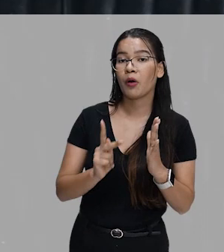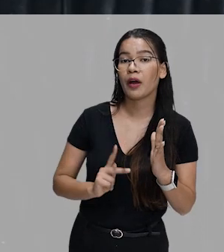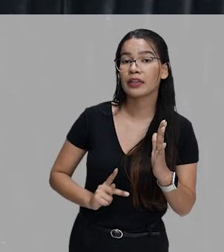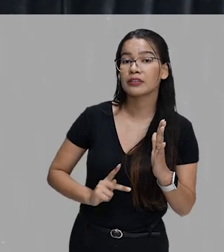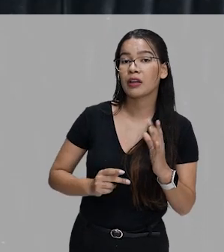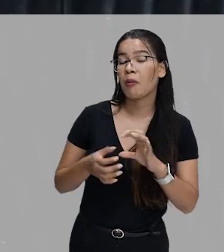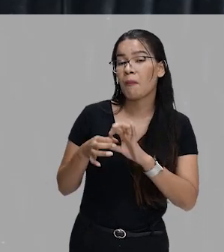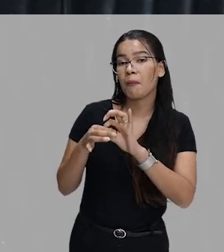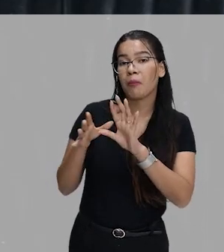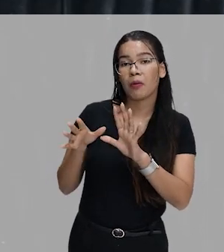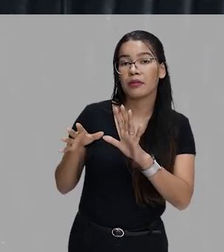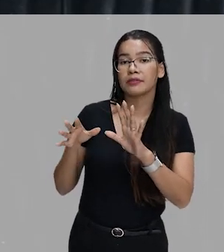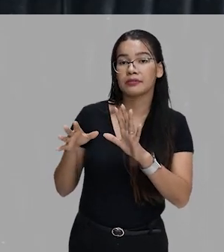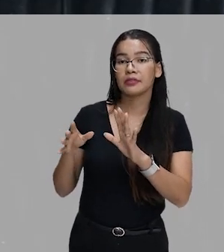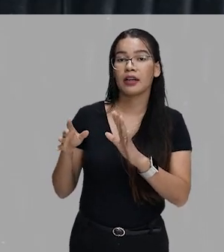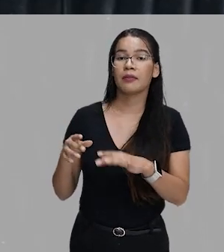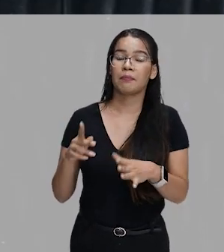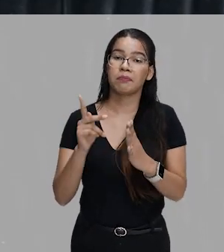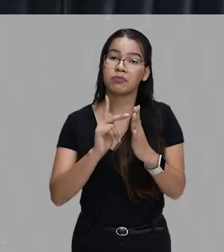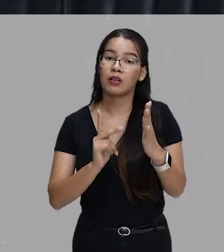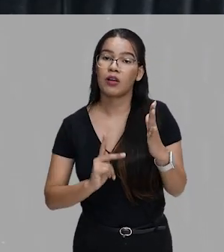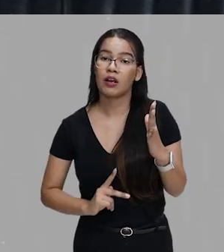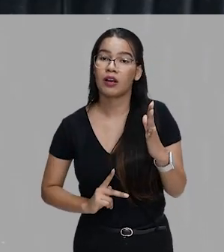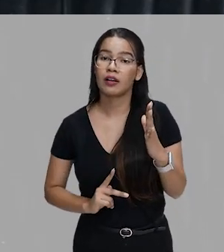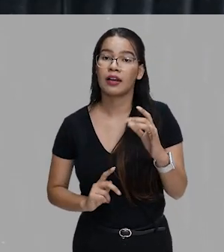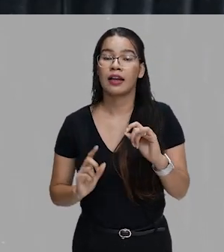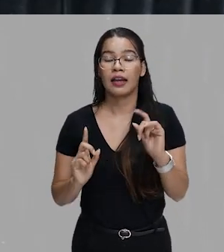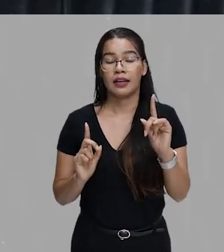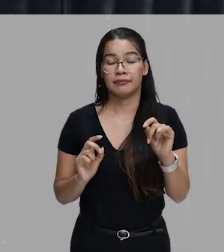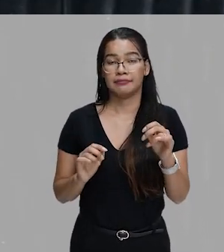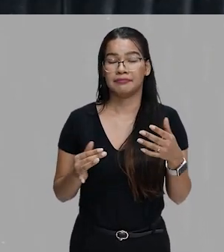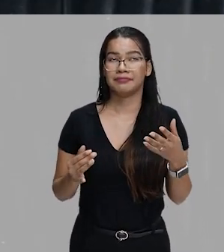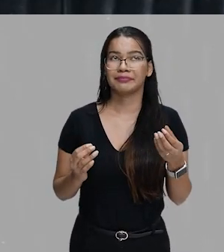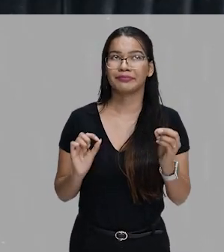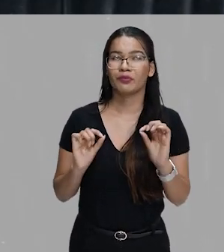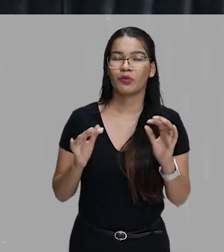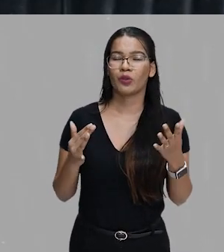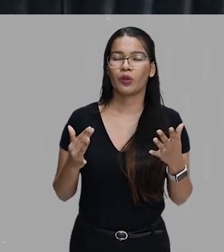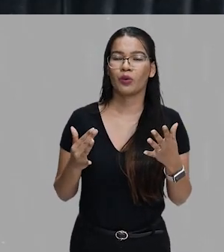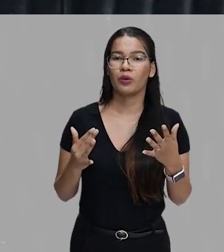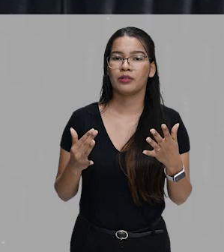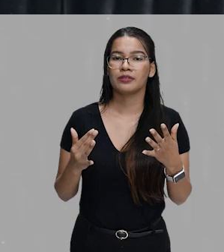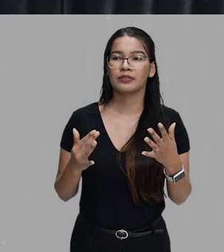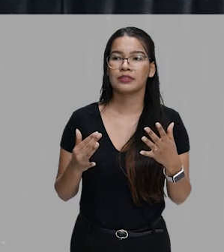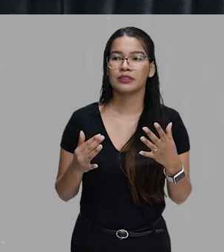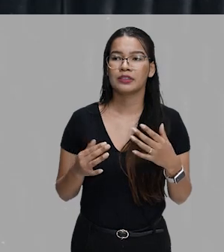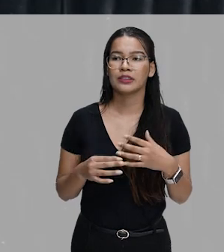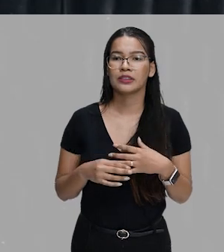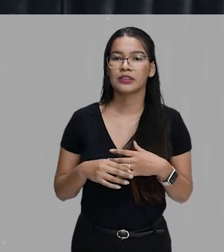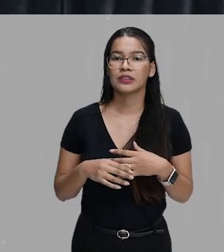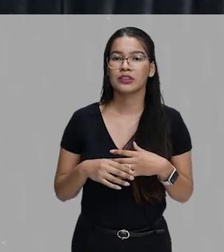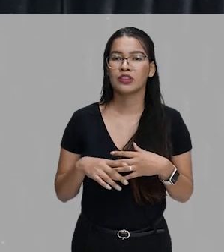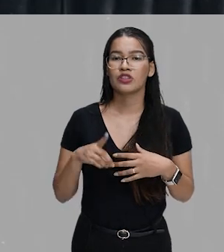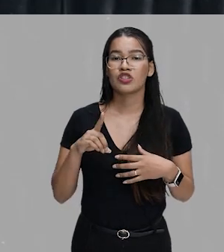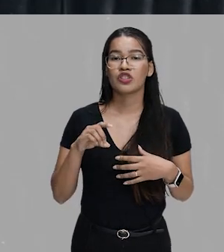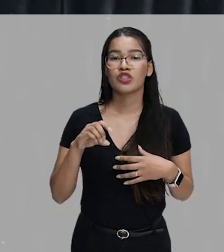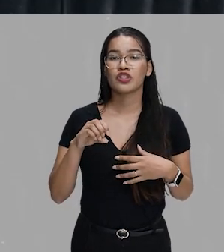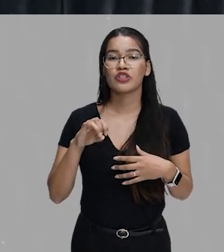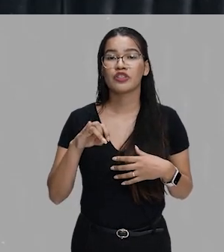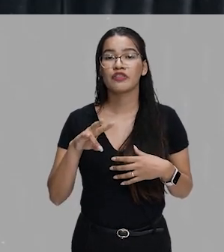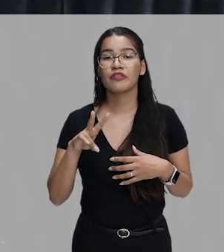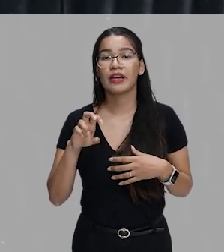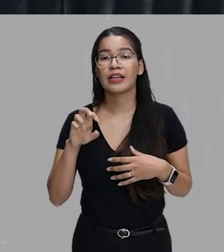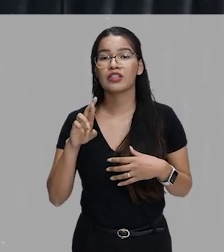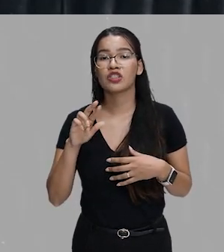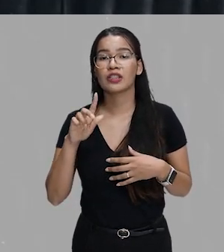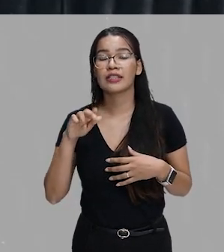Certo? A licença poética, é uma, vamos dizer assim, uma divergência, um